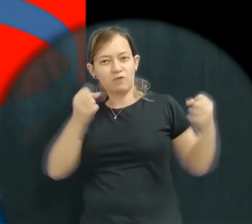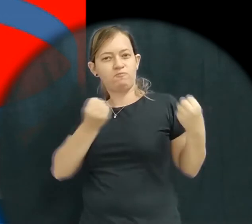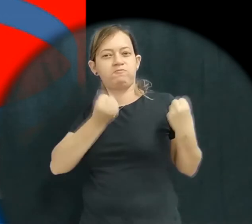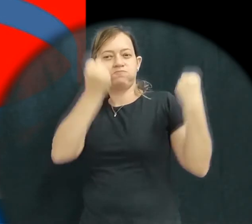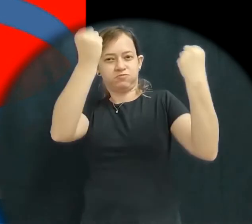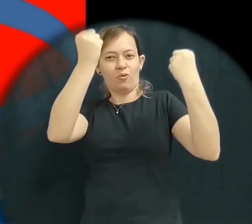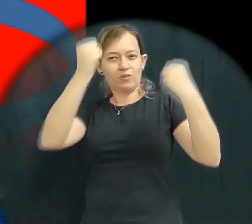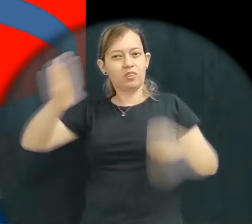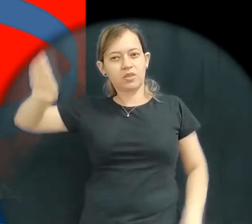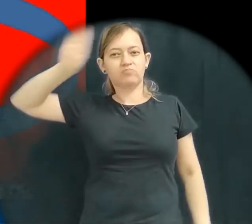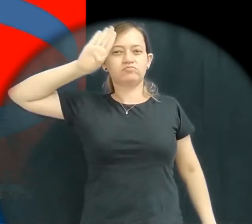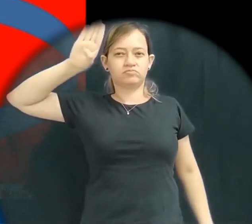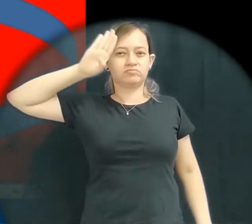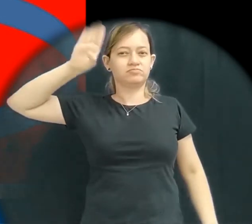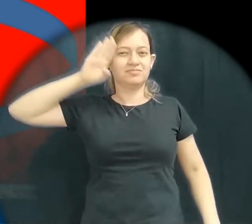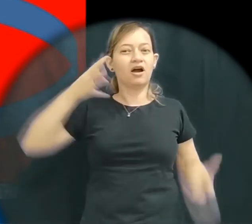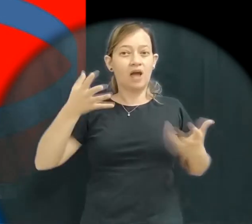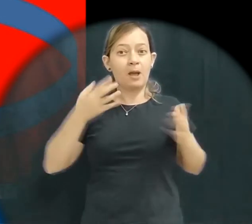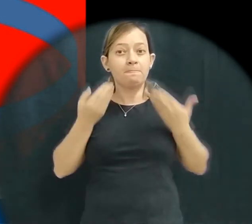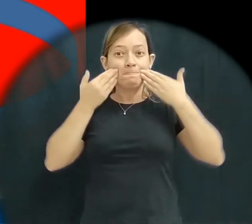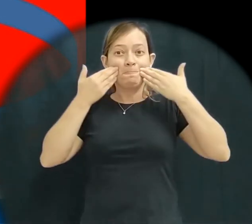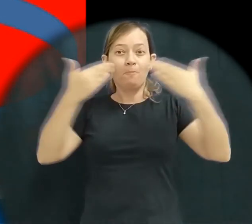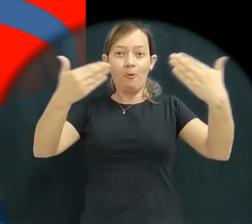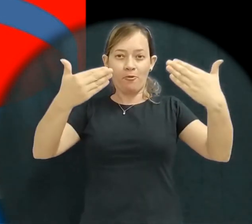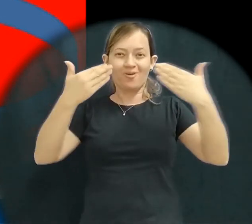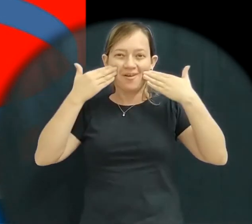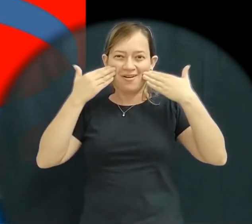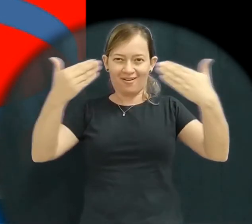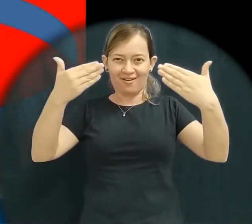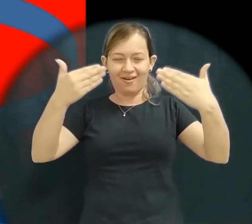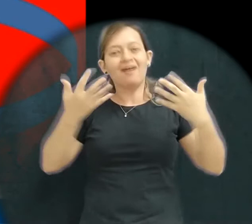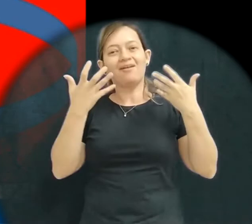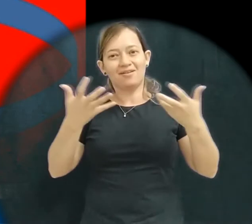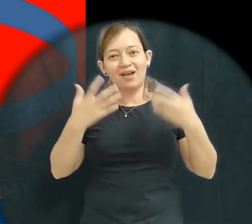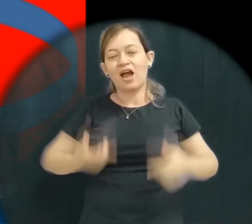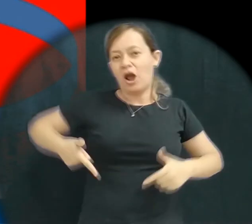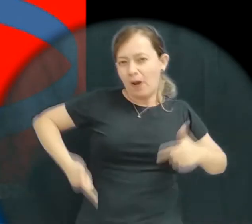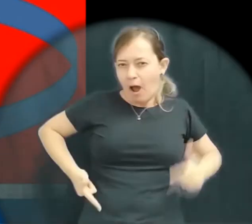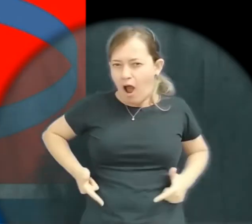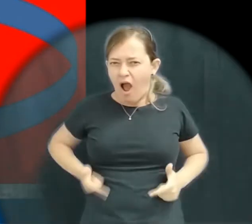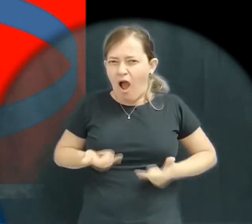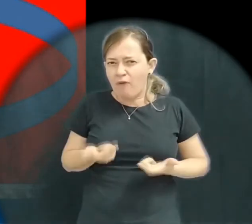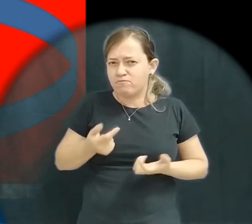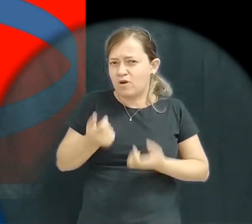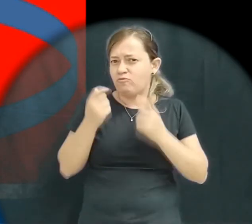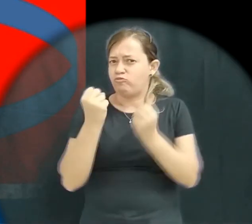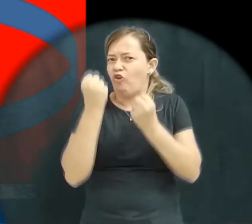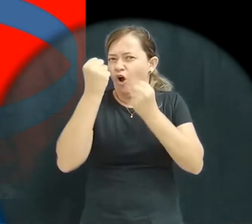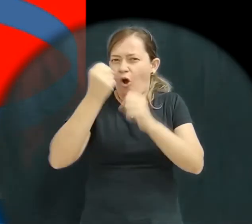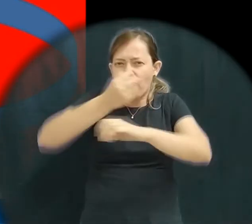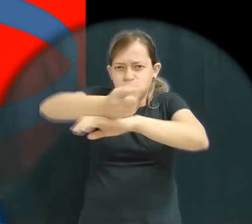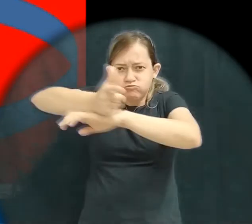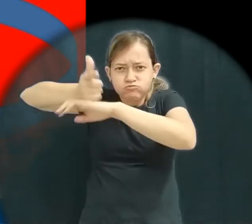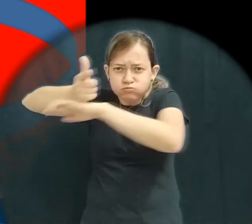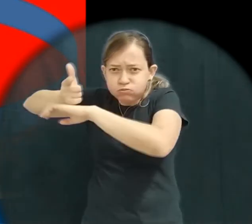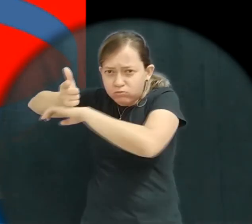mostrar o seu poderio militar. Então o objetivo era mostrar quem tinha mais armas e as armas mais potentes. Então a primeira